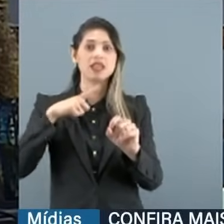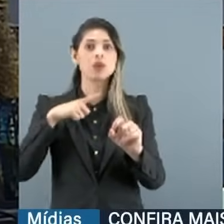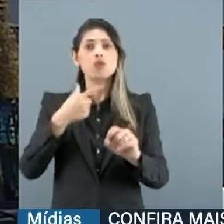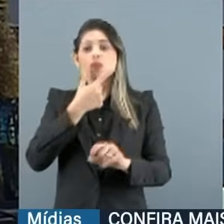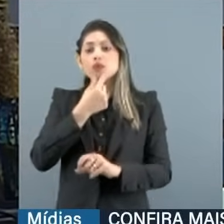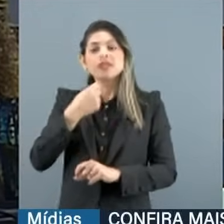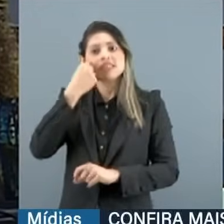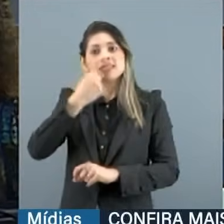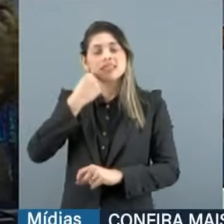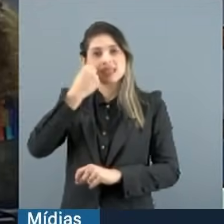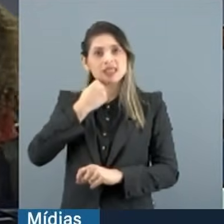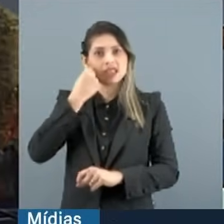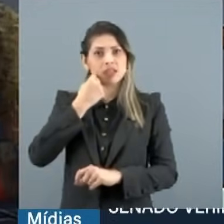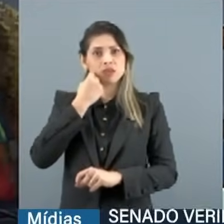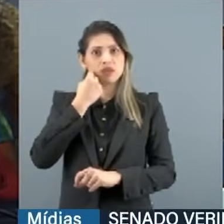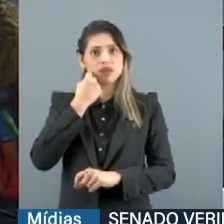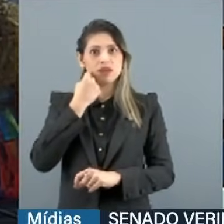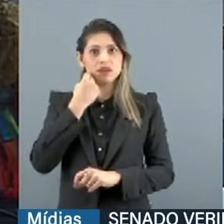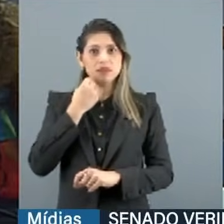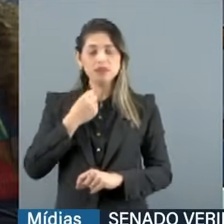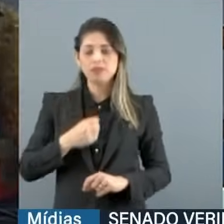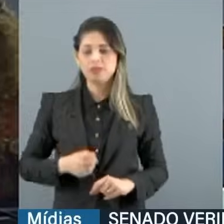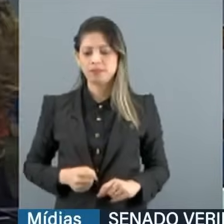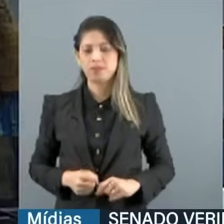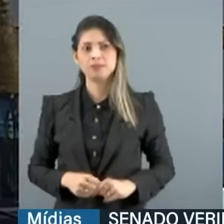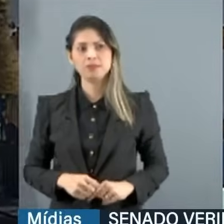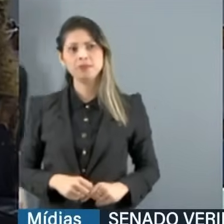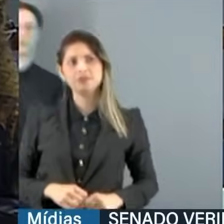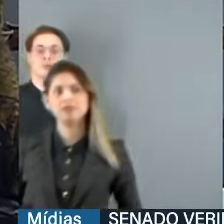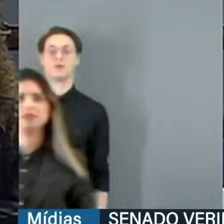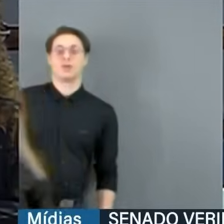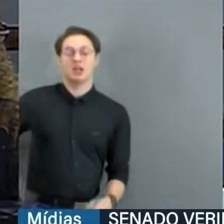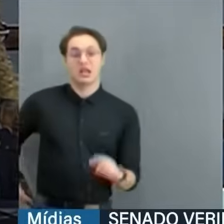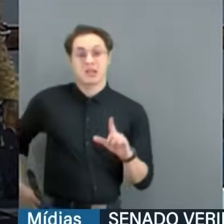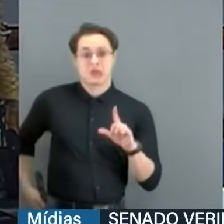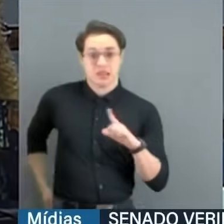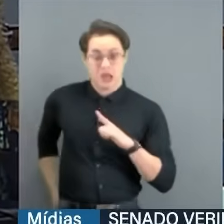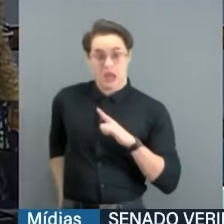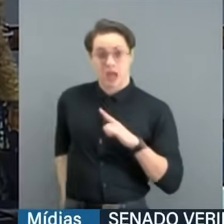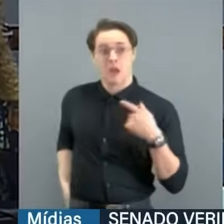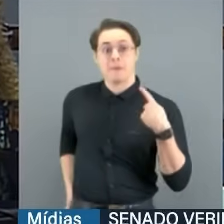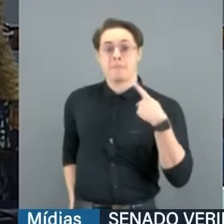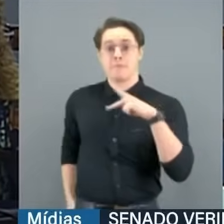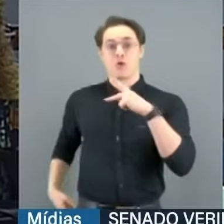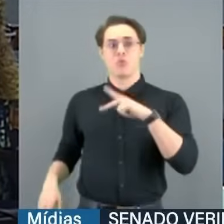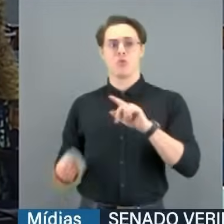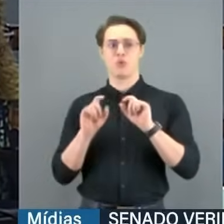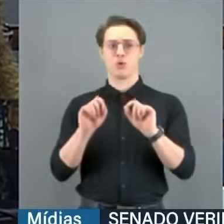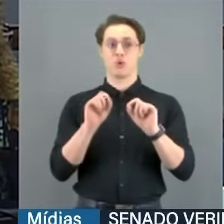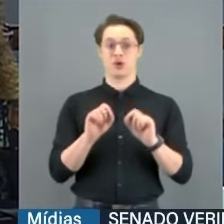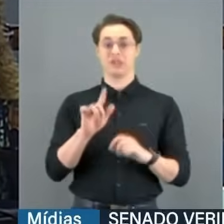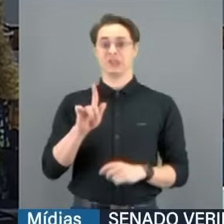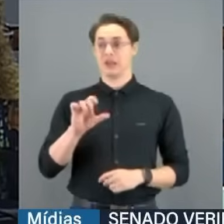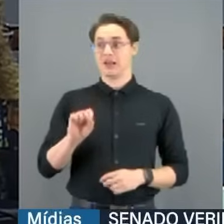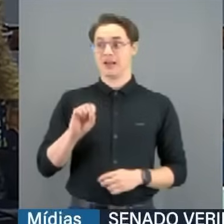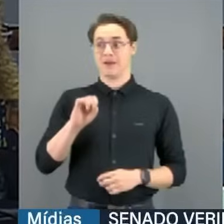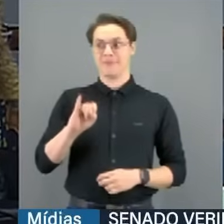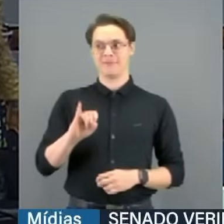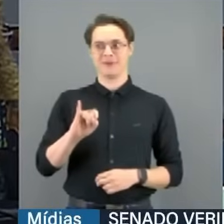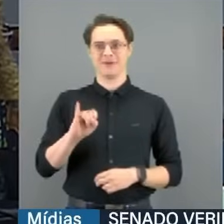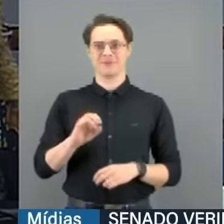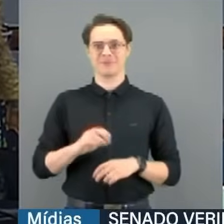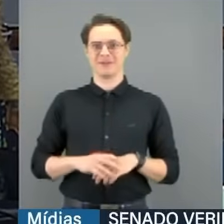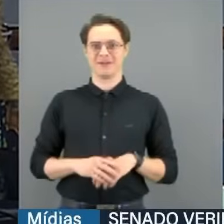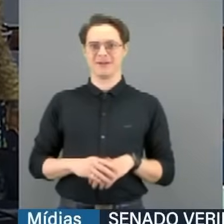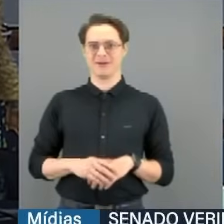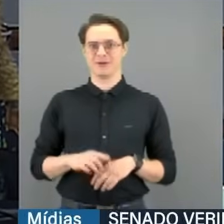senador, o equipamentos do gabinete de segurança institucional, portanto do GSI, seriam